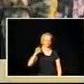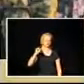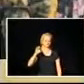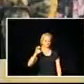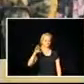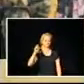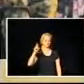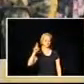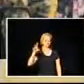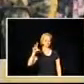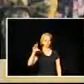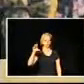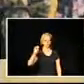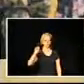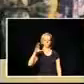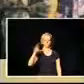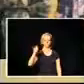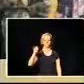Fino.